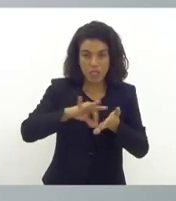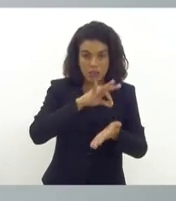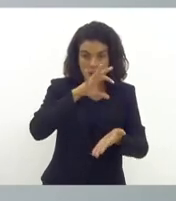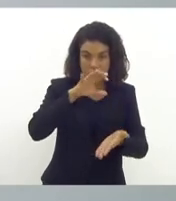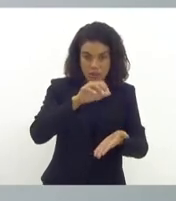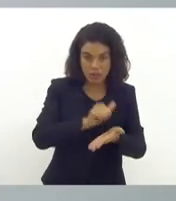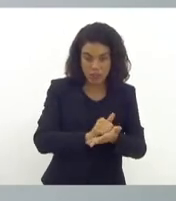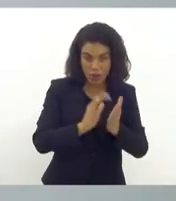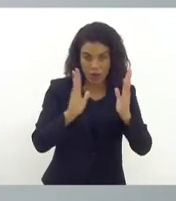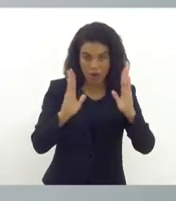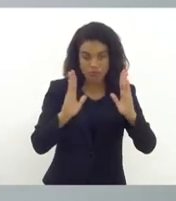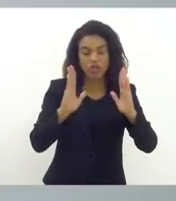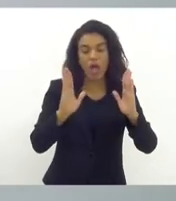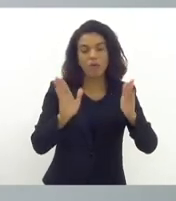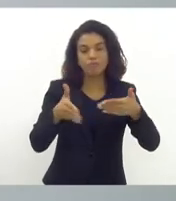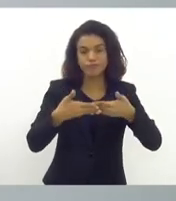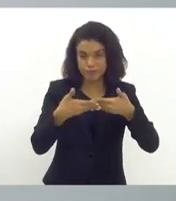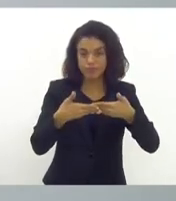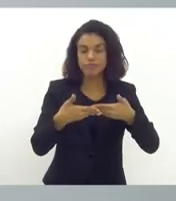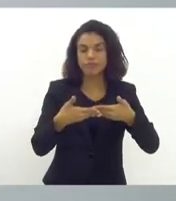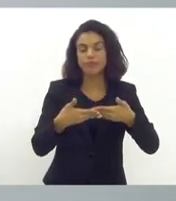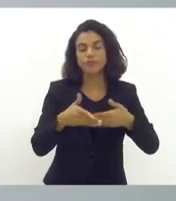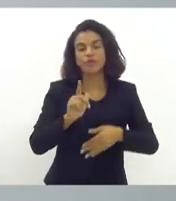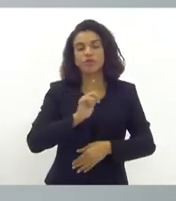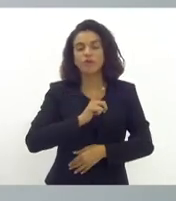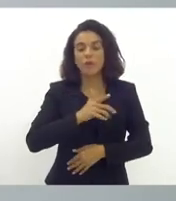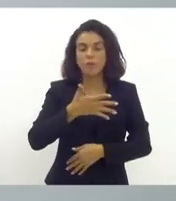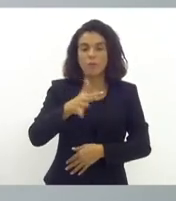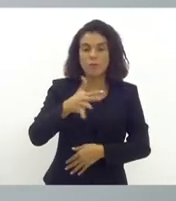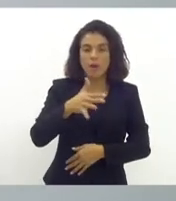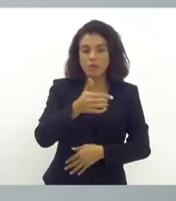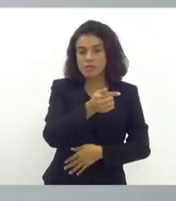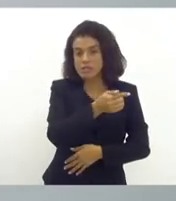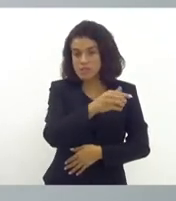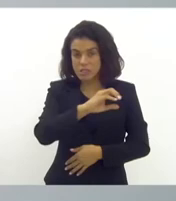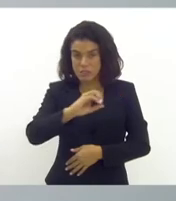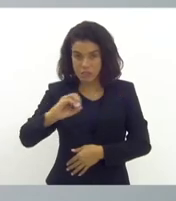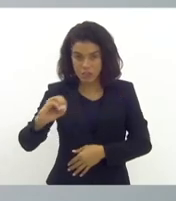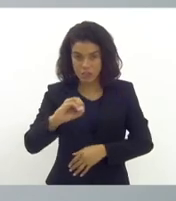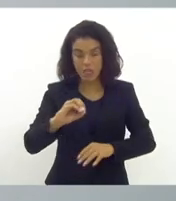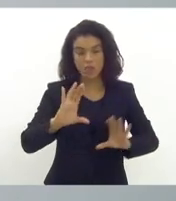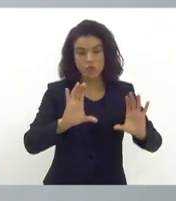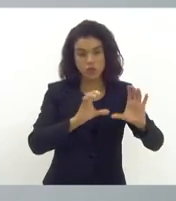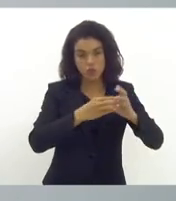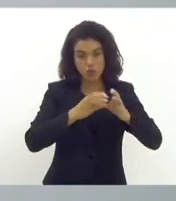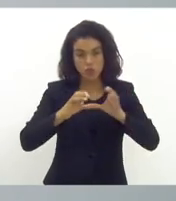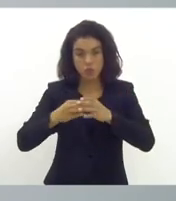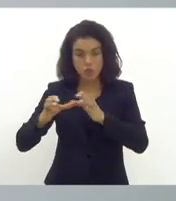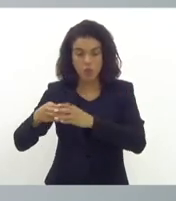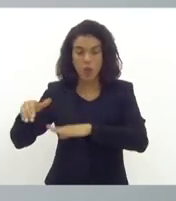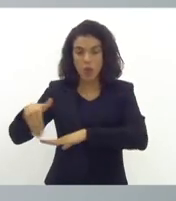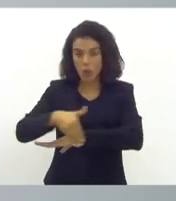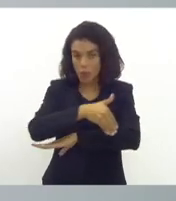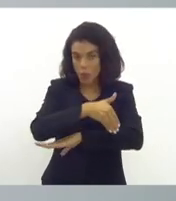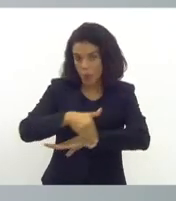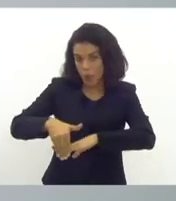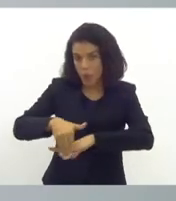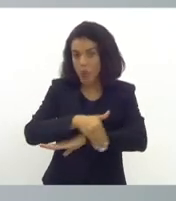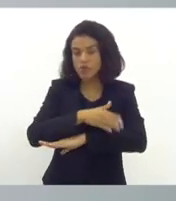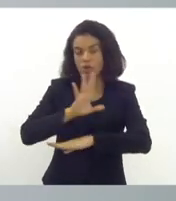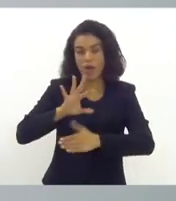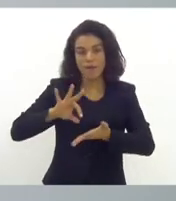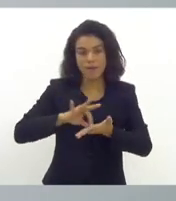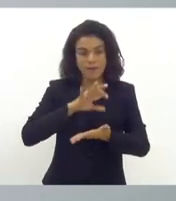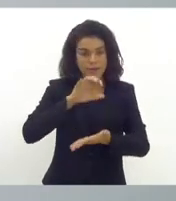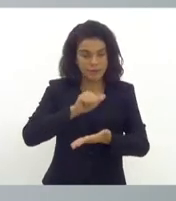já foi finalizado né nós tivemos em torno de quase 700 blocos inscritos e a partir daí a gente faz